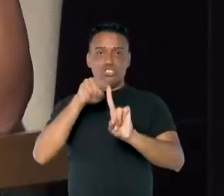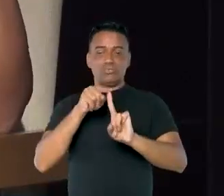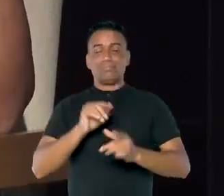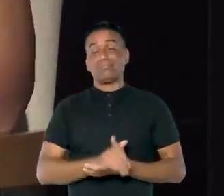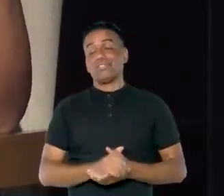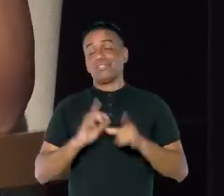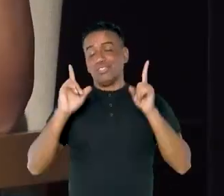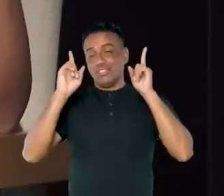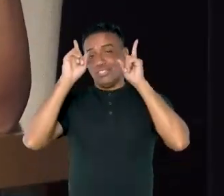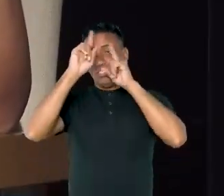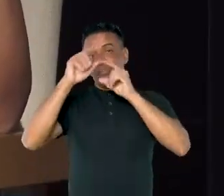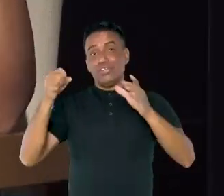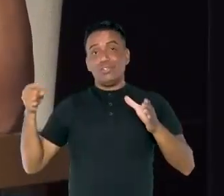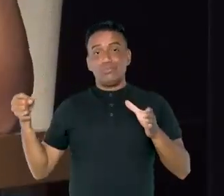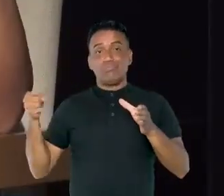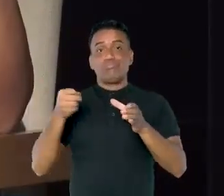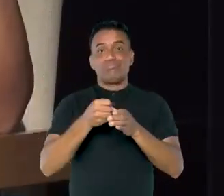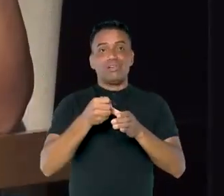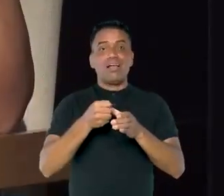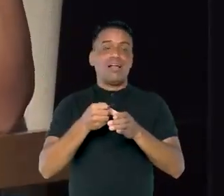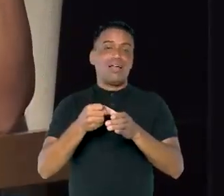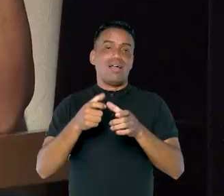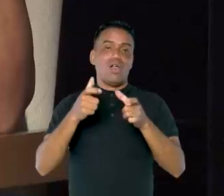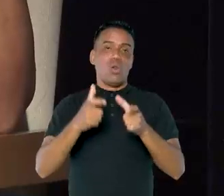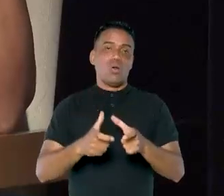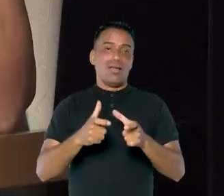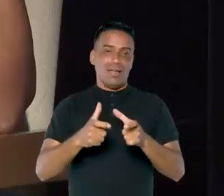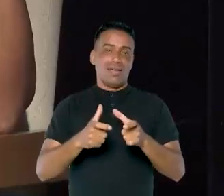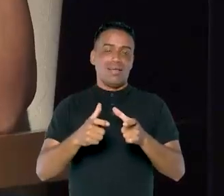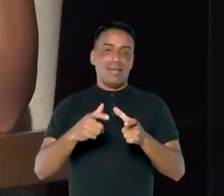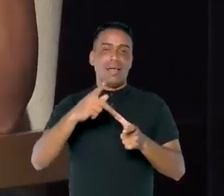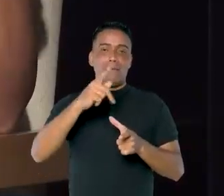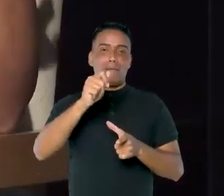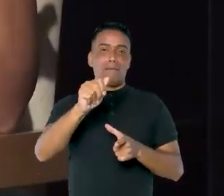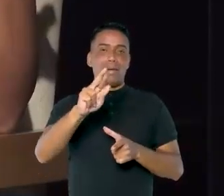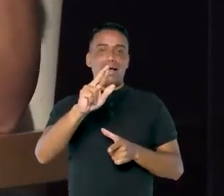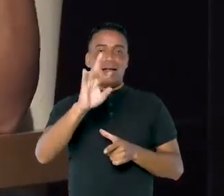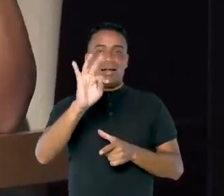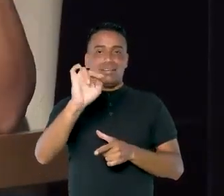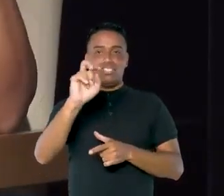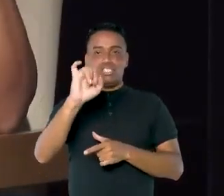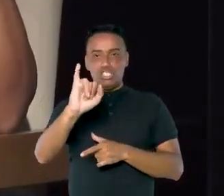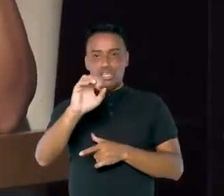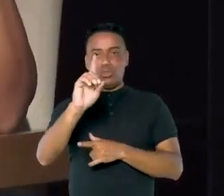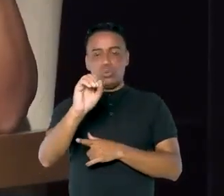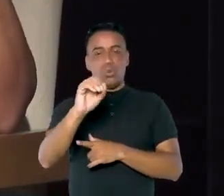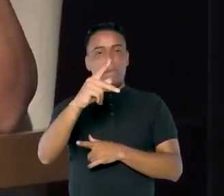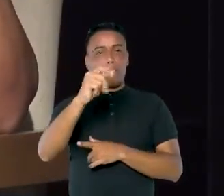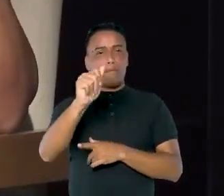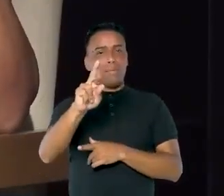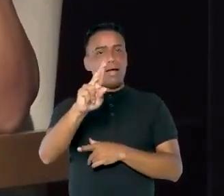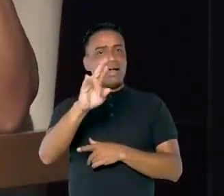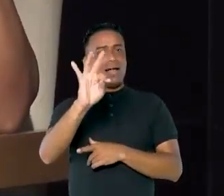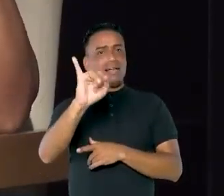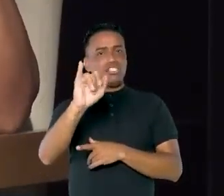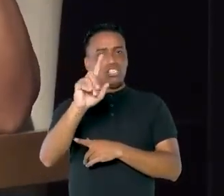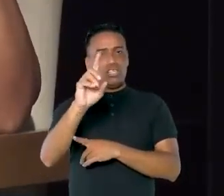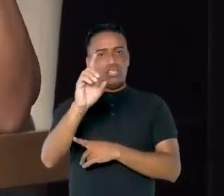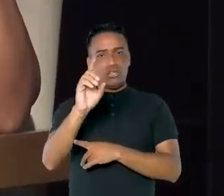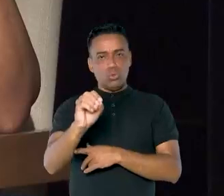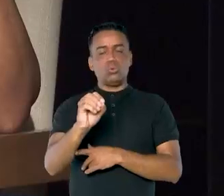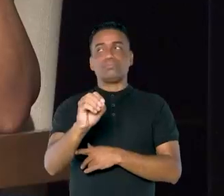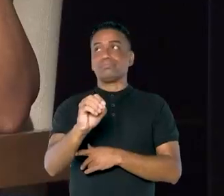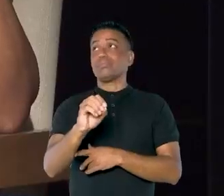a gente ocupar esse lugar do partido. Apesar do que a gente tem avançado algumas coisas, né? A gente tem